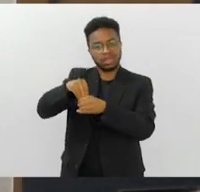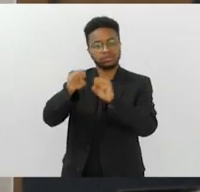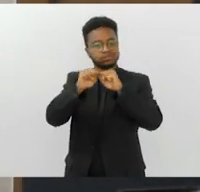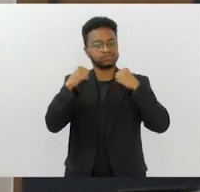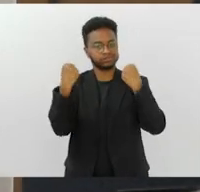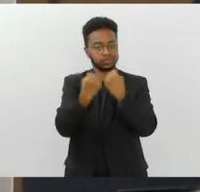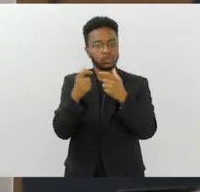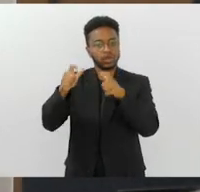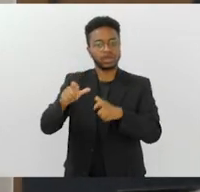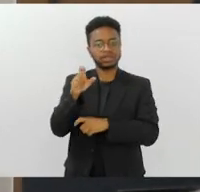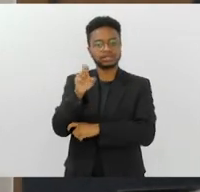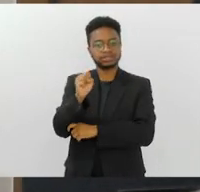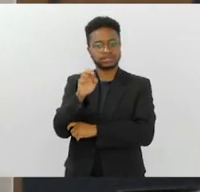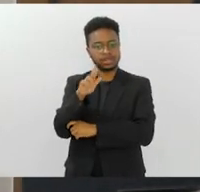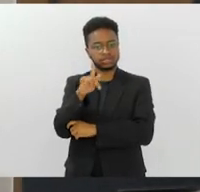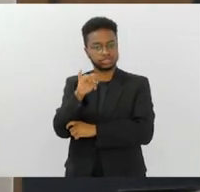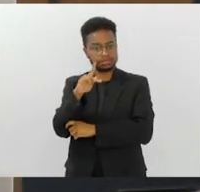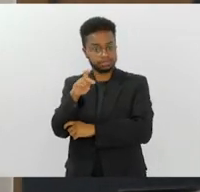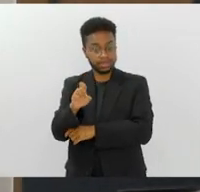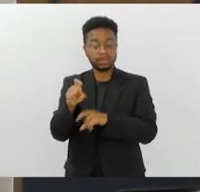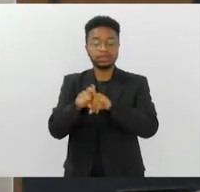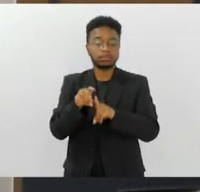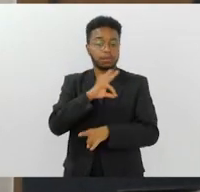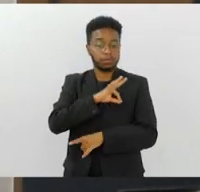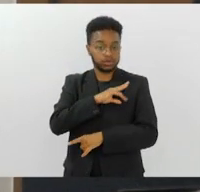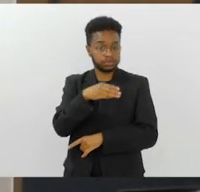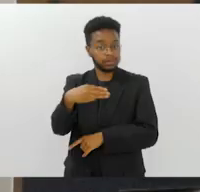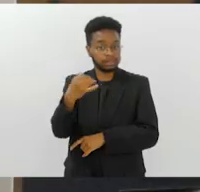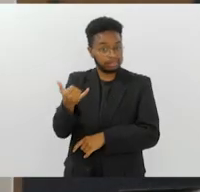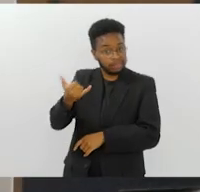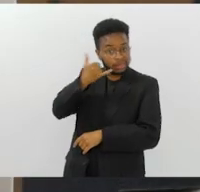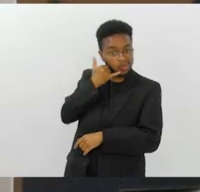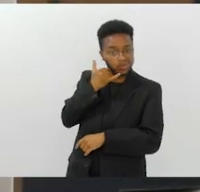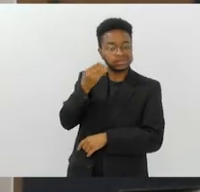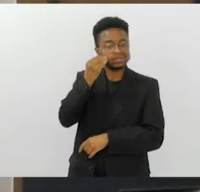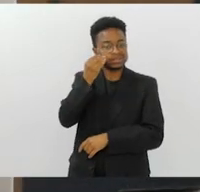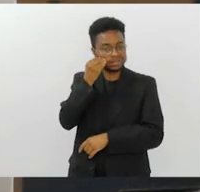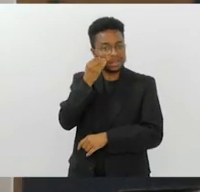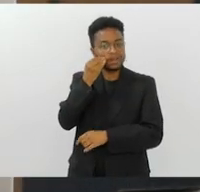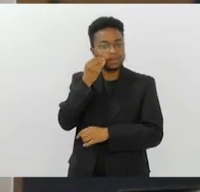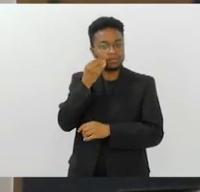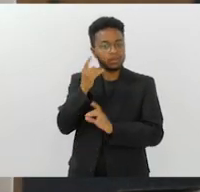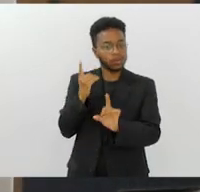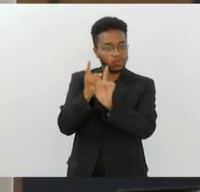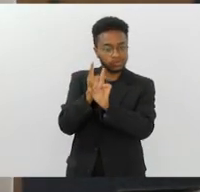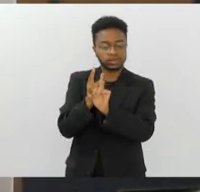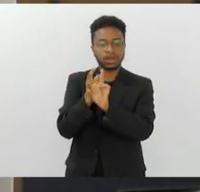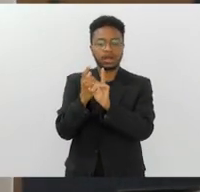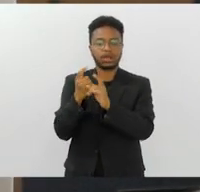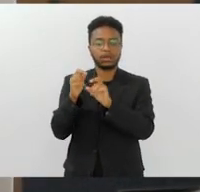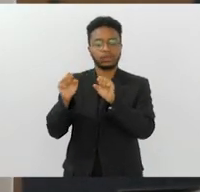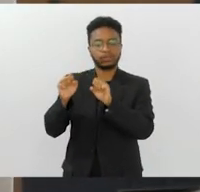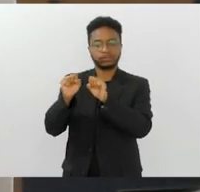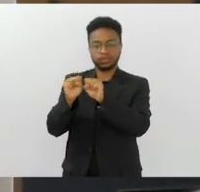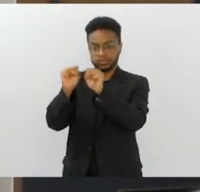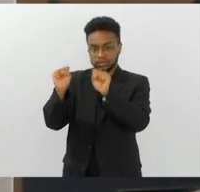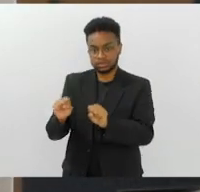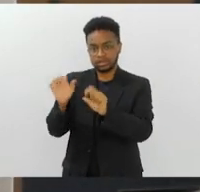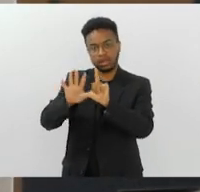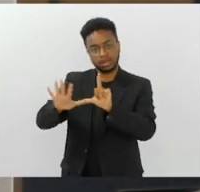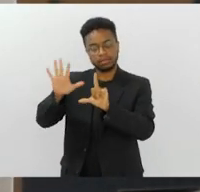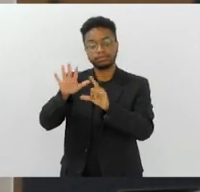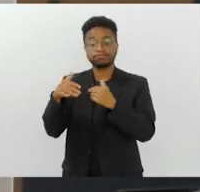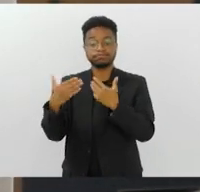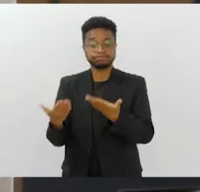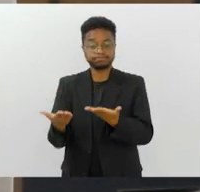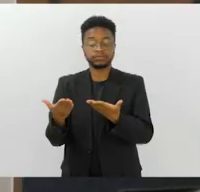Sergipe entendeu Inclusive a polícia militar de lá ligou pra gente para buscar esse pop depois do do caso que ocorreu lá em Sergipe então